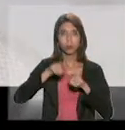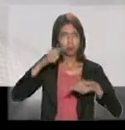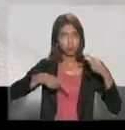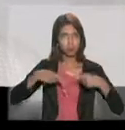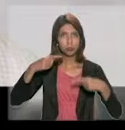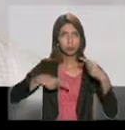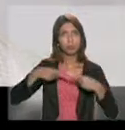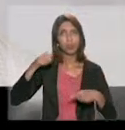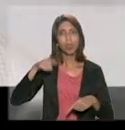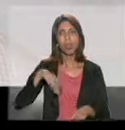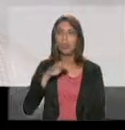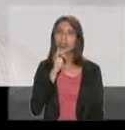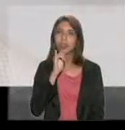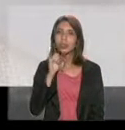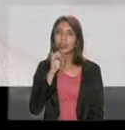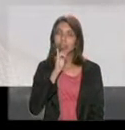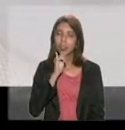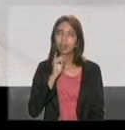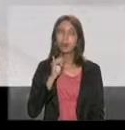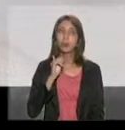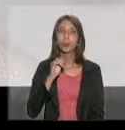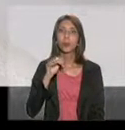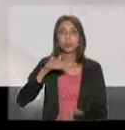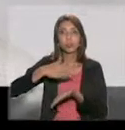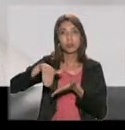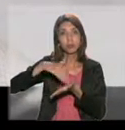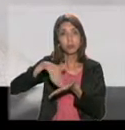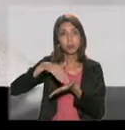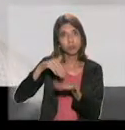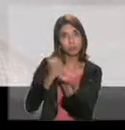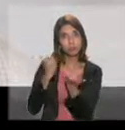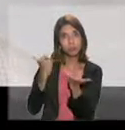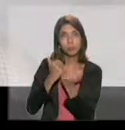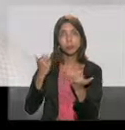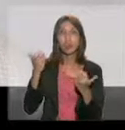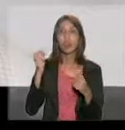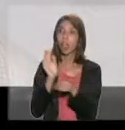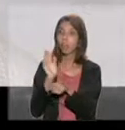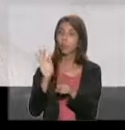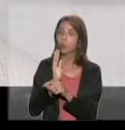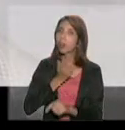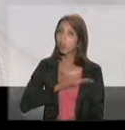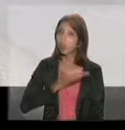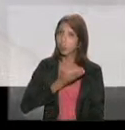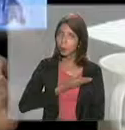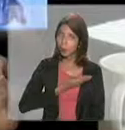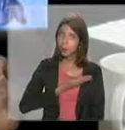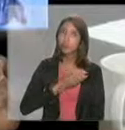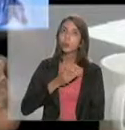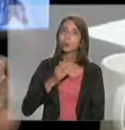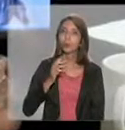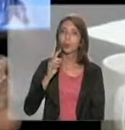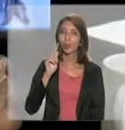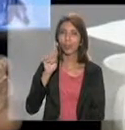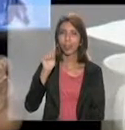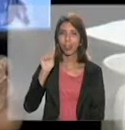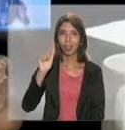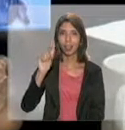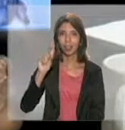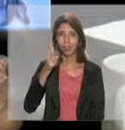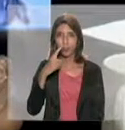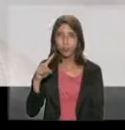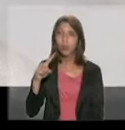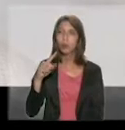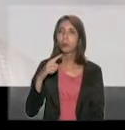públicos. A discussão que nós pautamos aqui foi em cima de um exemplo que a subsecretaria ajudou um colega